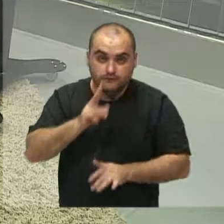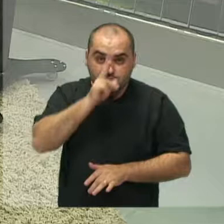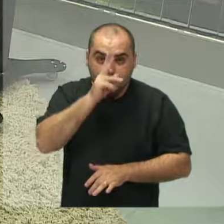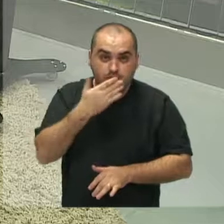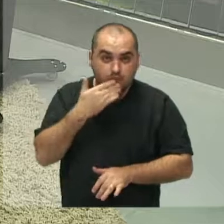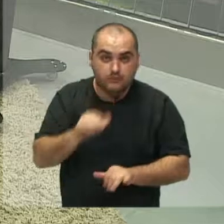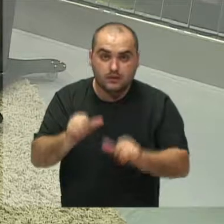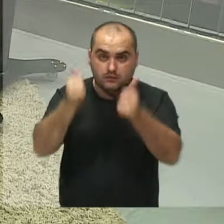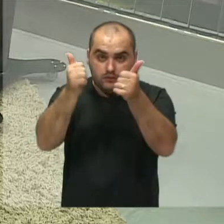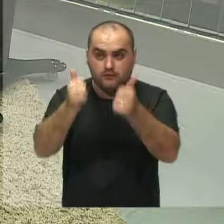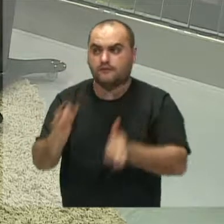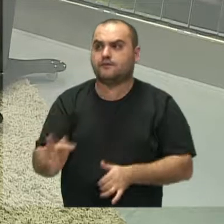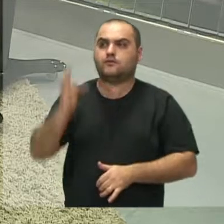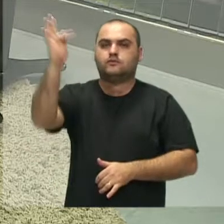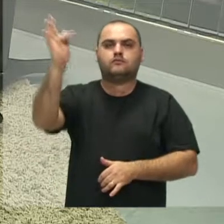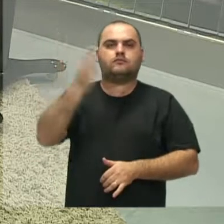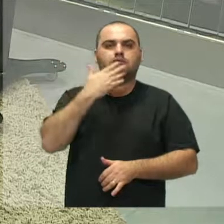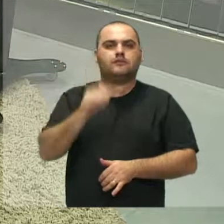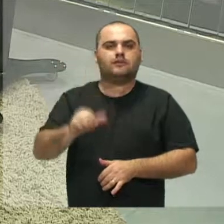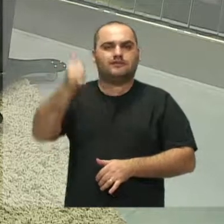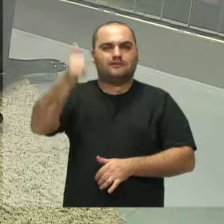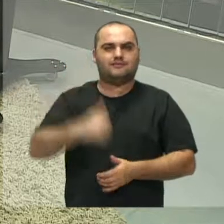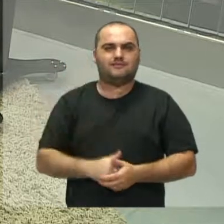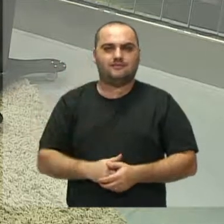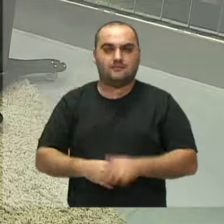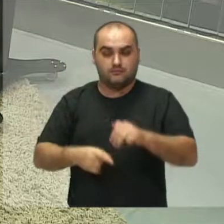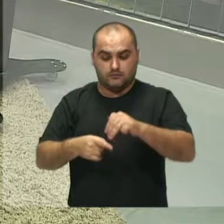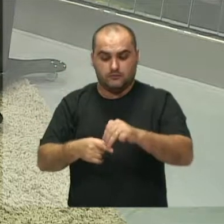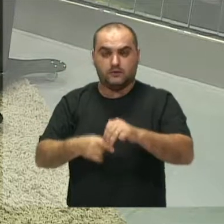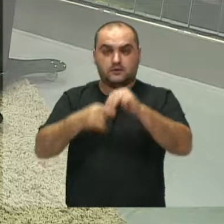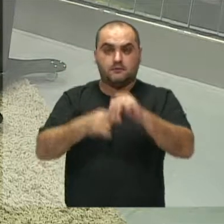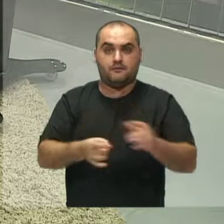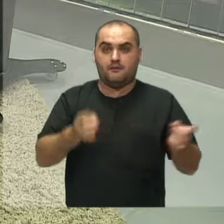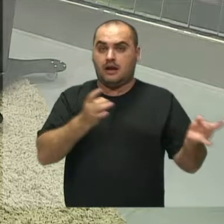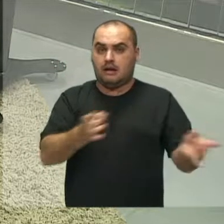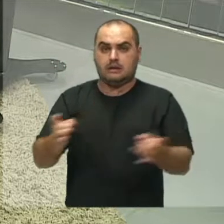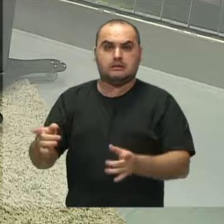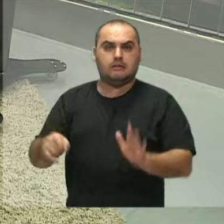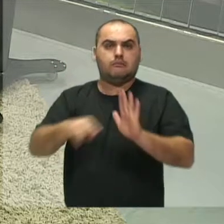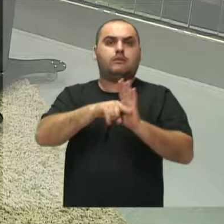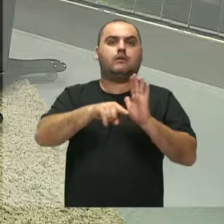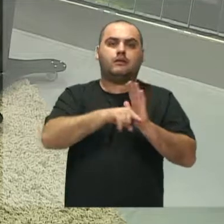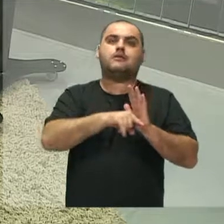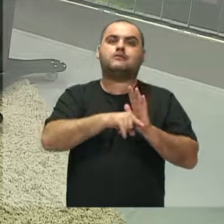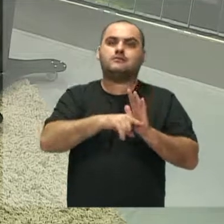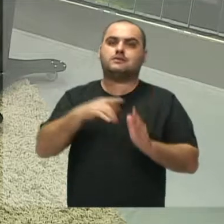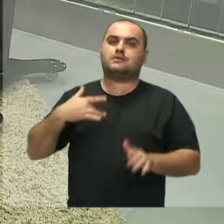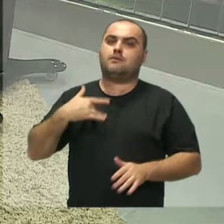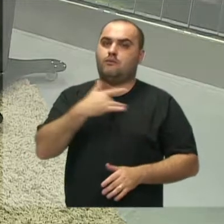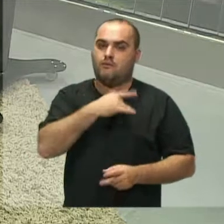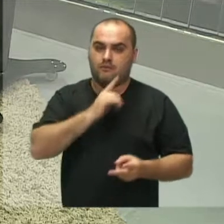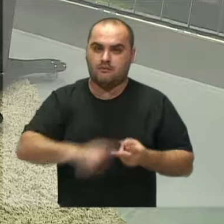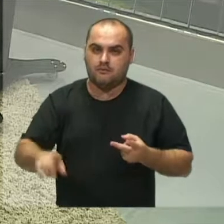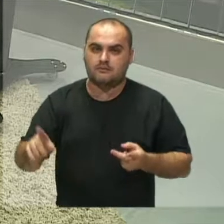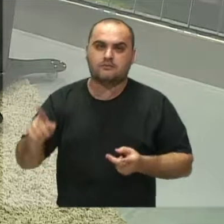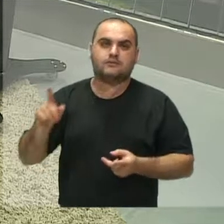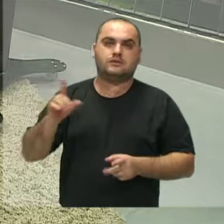frente. Com certeza o município vai gastar muito menos com segurança, vai gastar muito menos com saúde, vai gastar muito